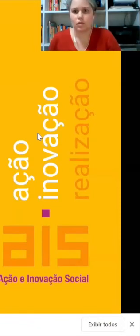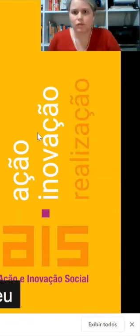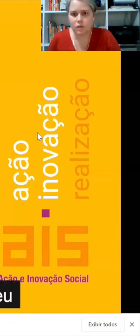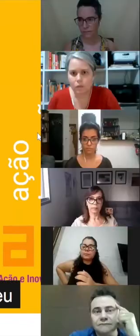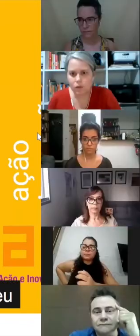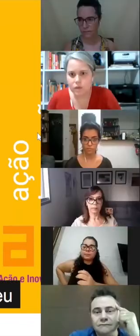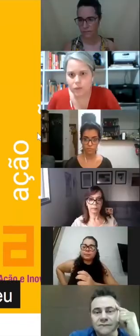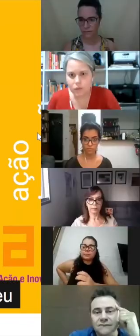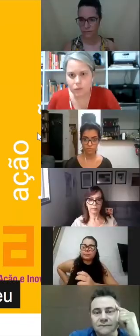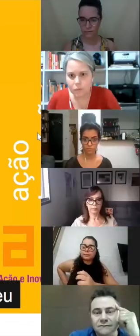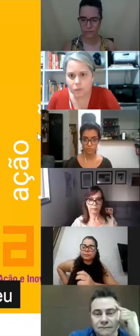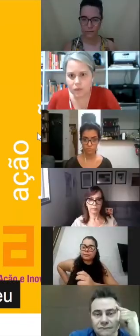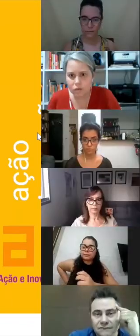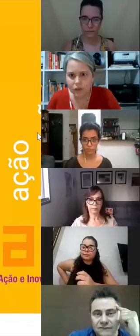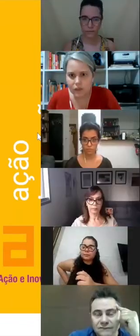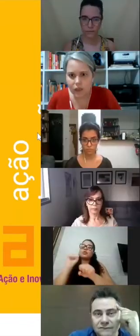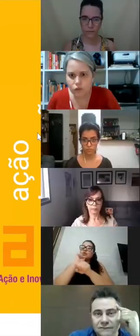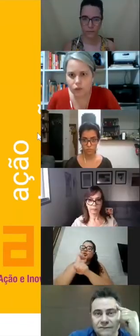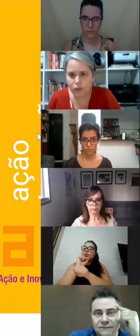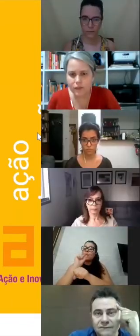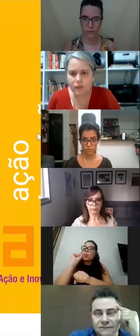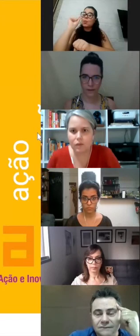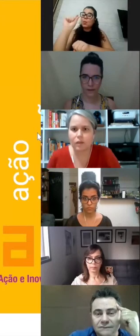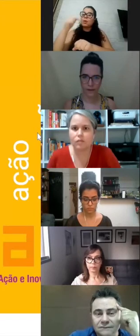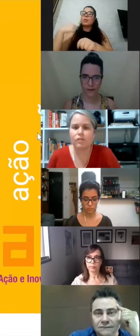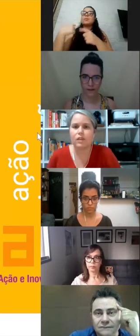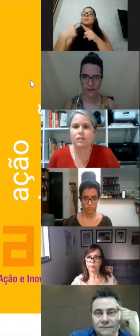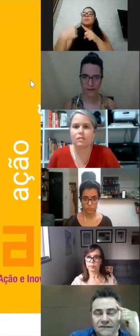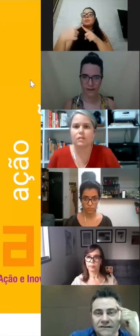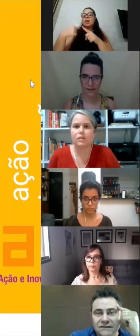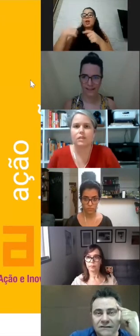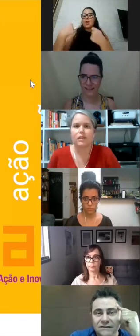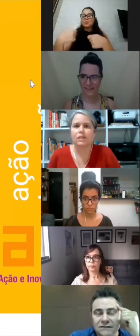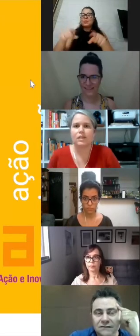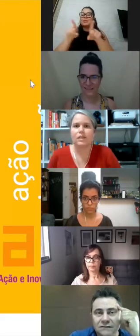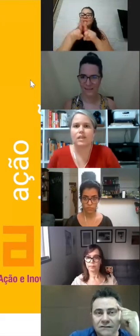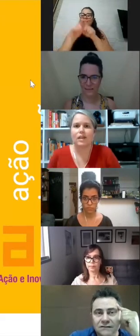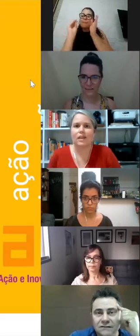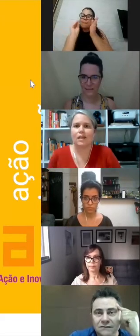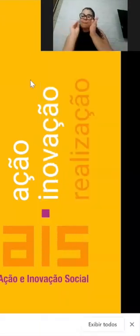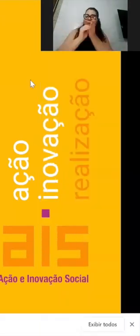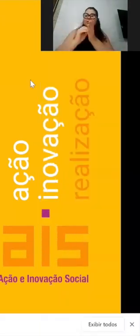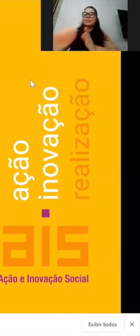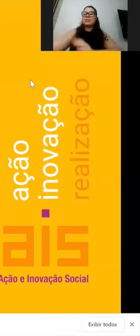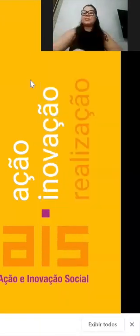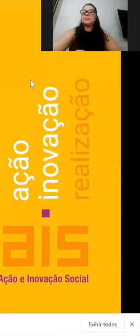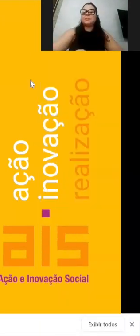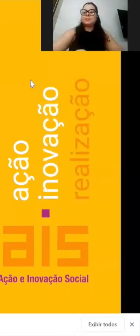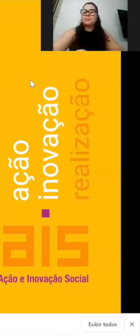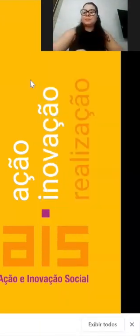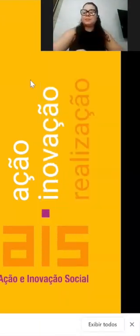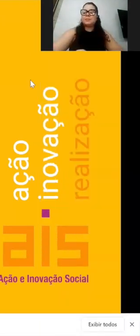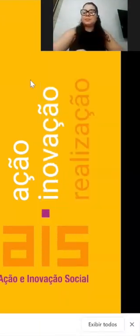Deixa eu só fazer uma coisa, porque eu também preciso fixar a Júlia aqui, senão ela não fica na